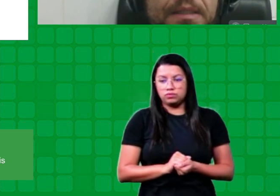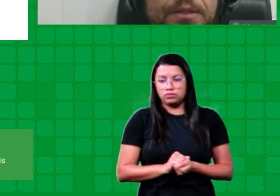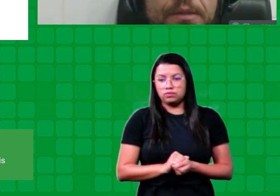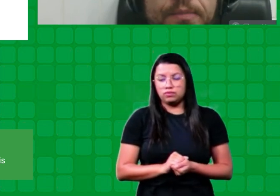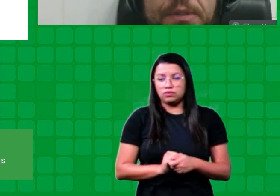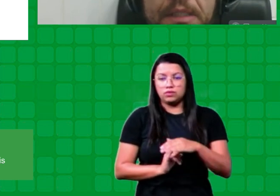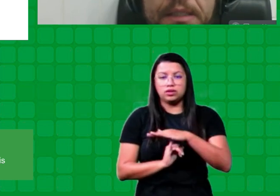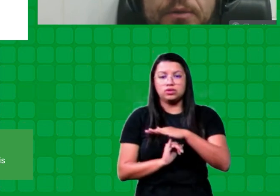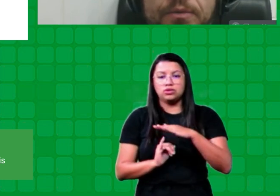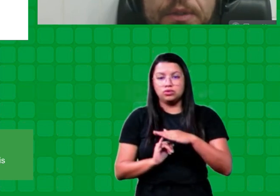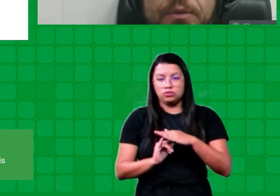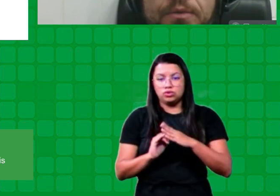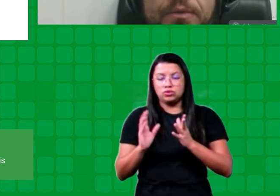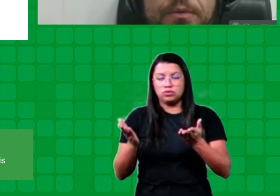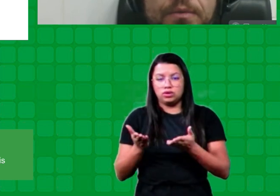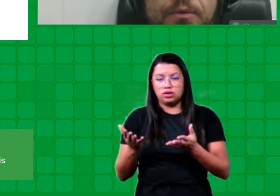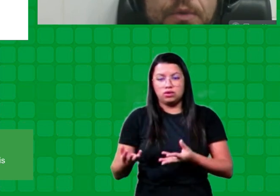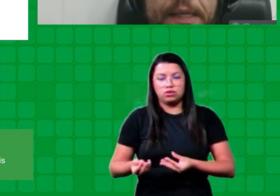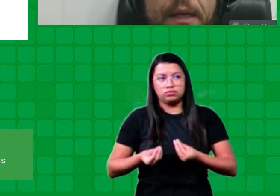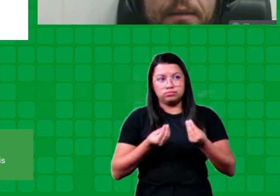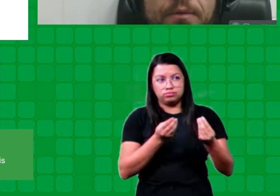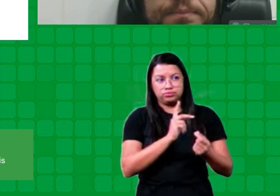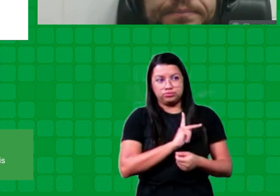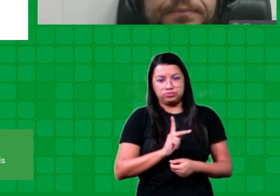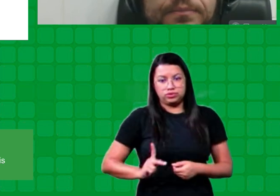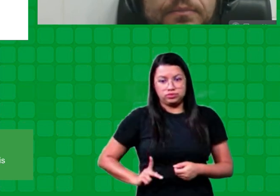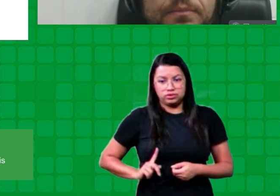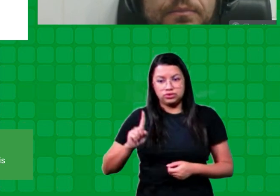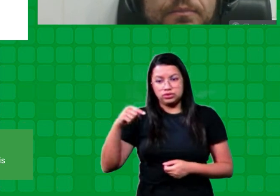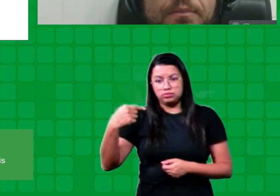ao presidente depois da leitura do relato.